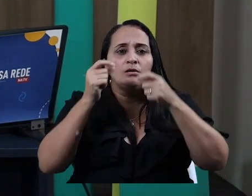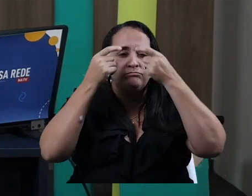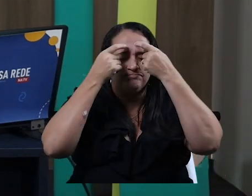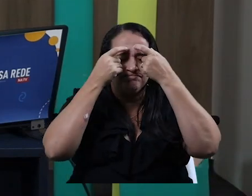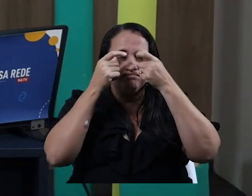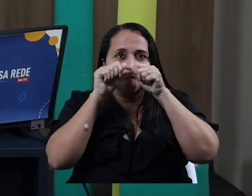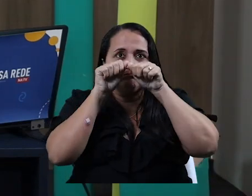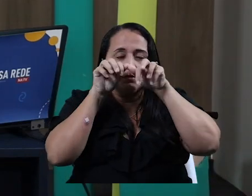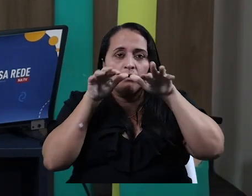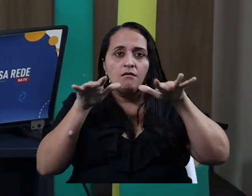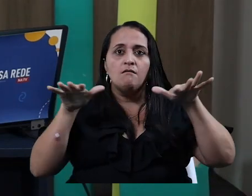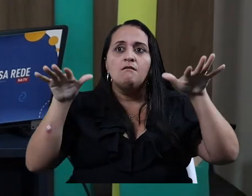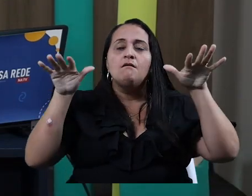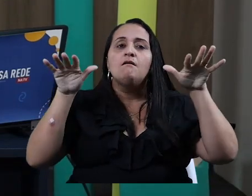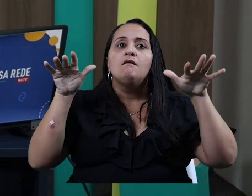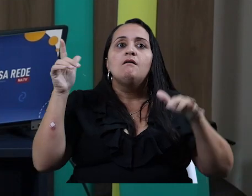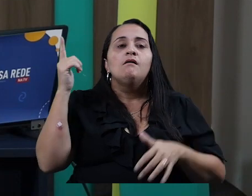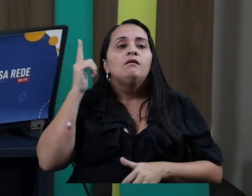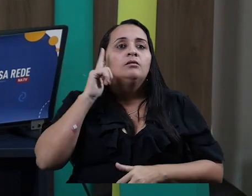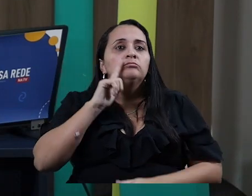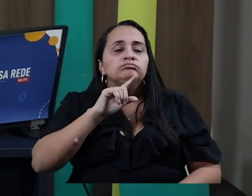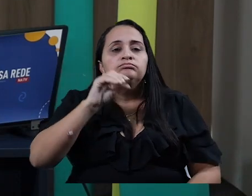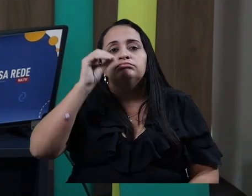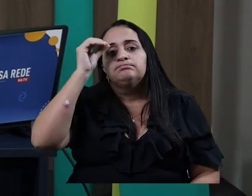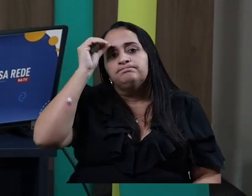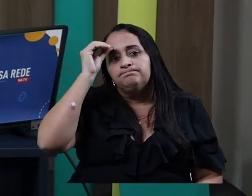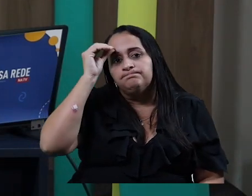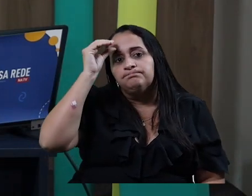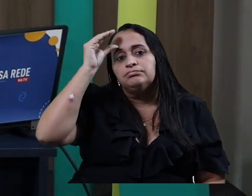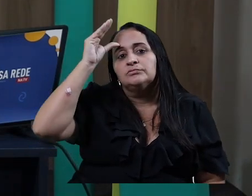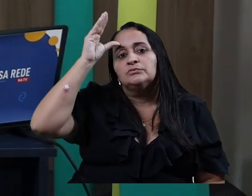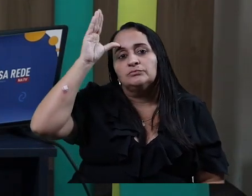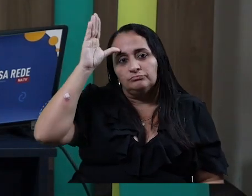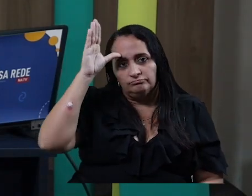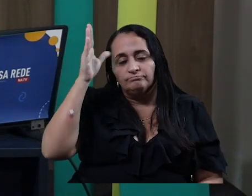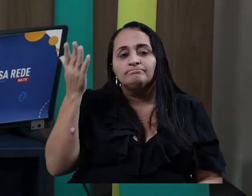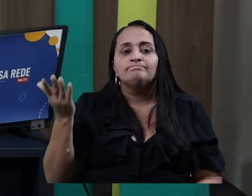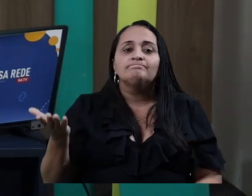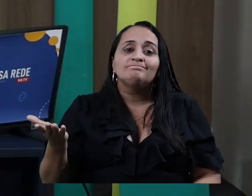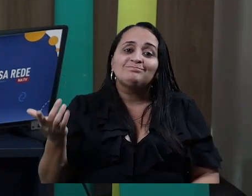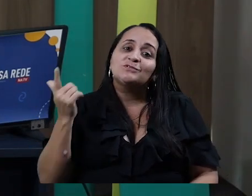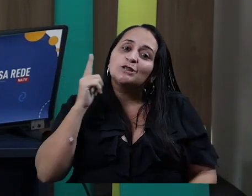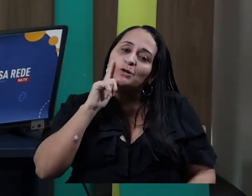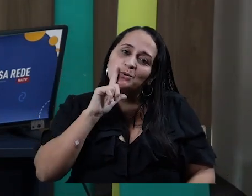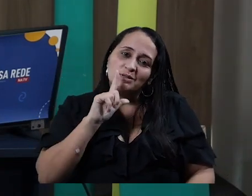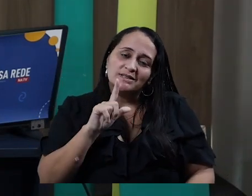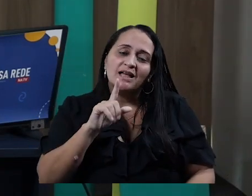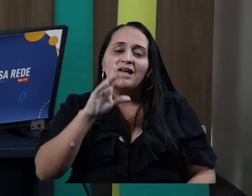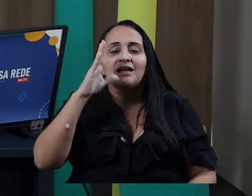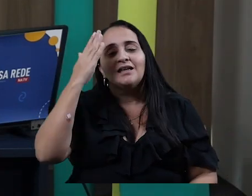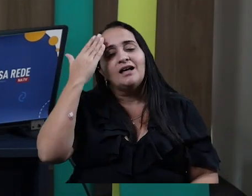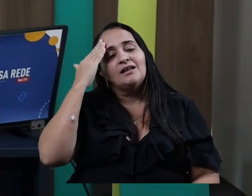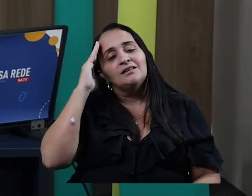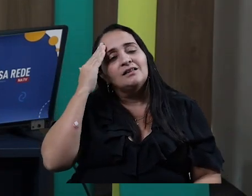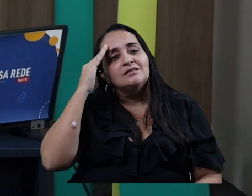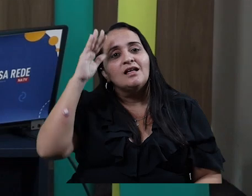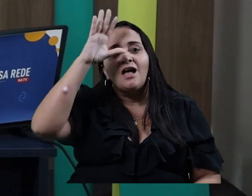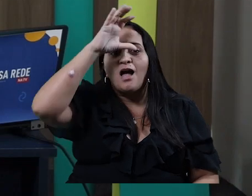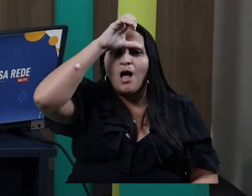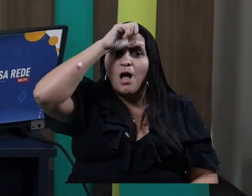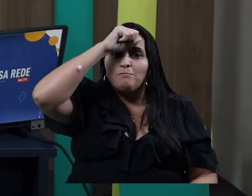do conhecimento, porque por mais que você estude matemática, você também vai estar contribuindo para